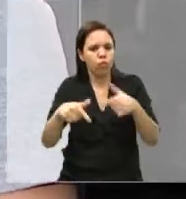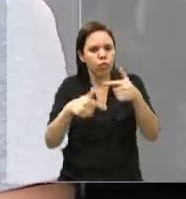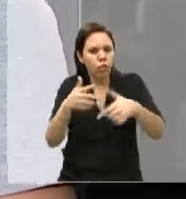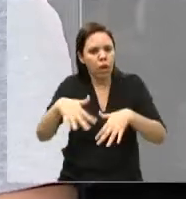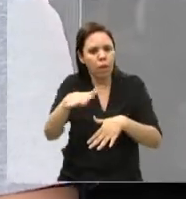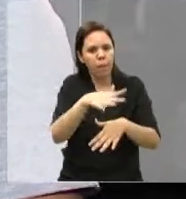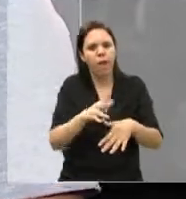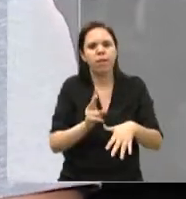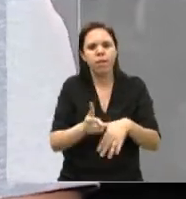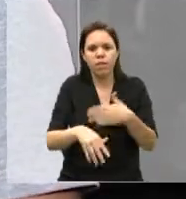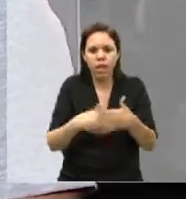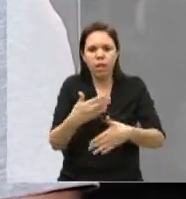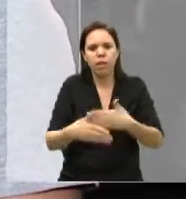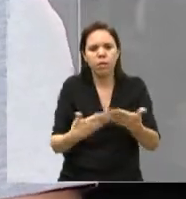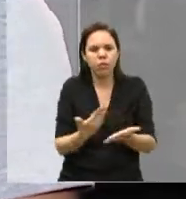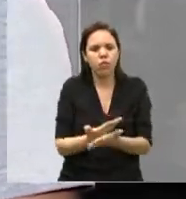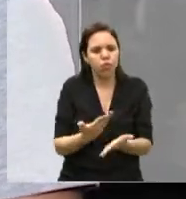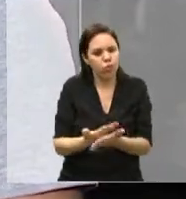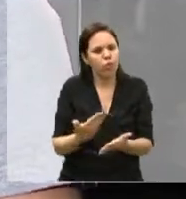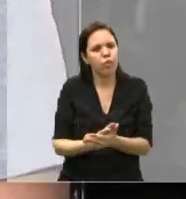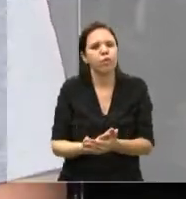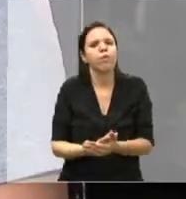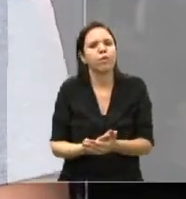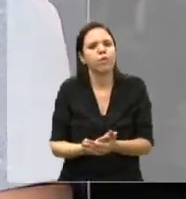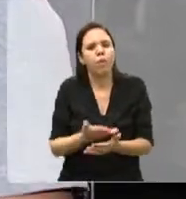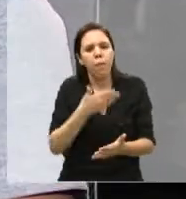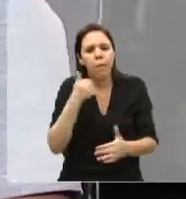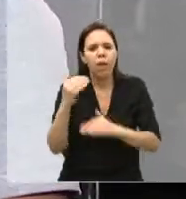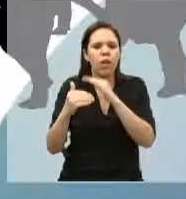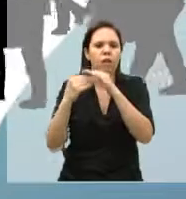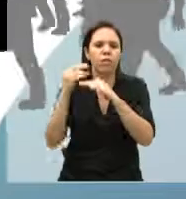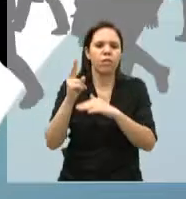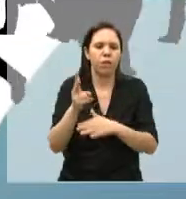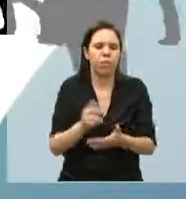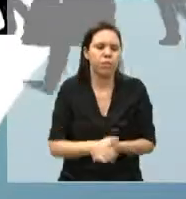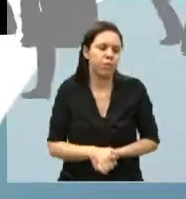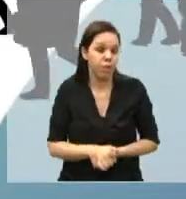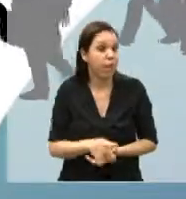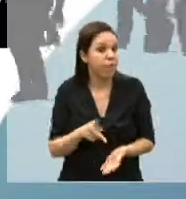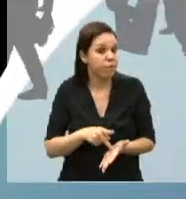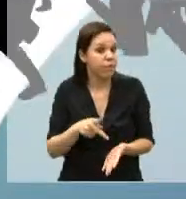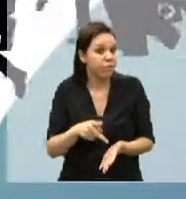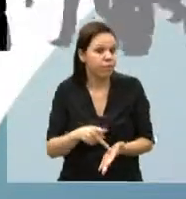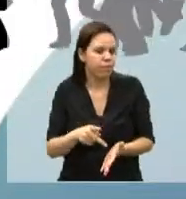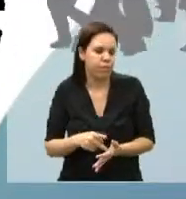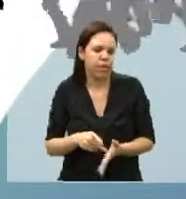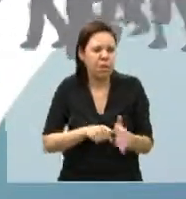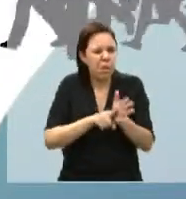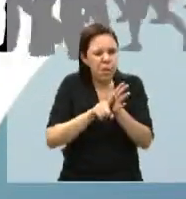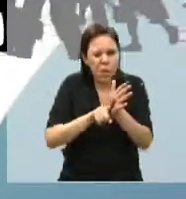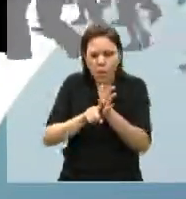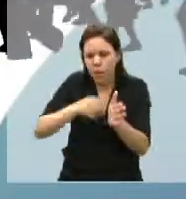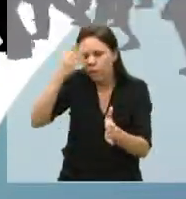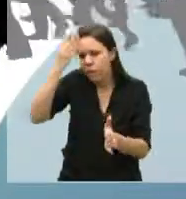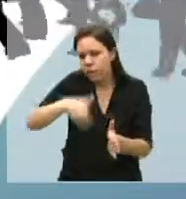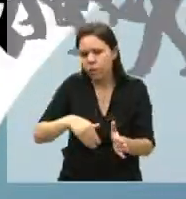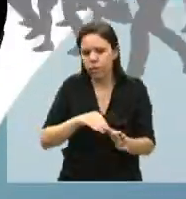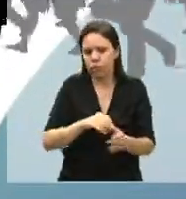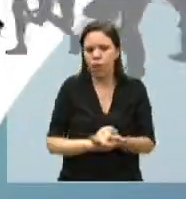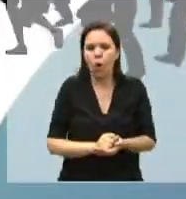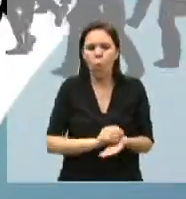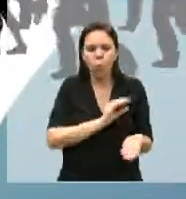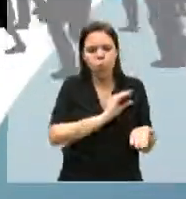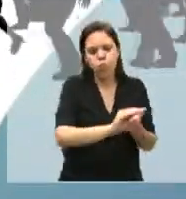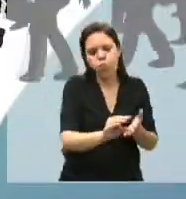a gente precisa estar estudando e se aperfeiçoando o tempo todo. E é verdade. Segundo pesquisas, o investimento